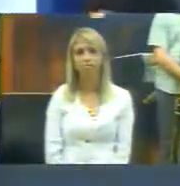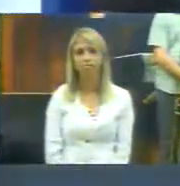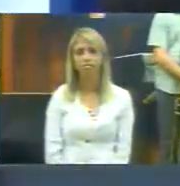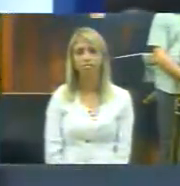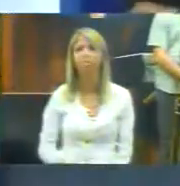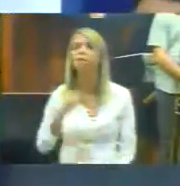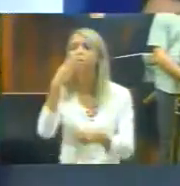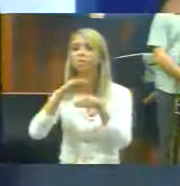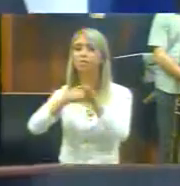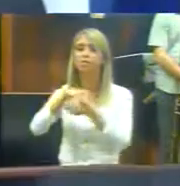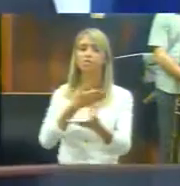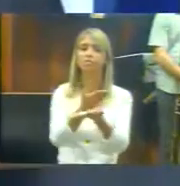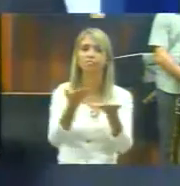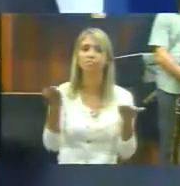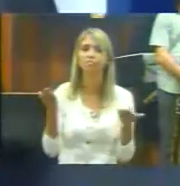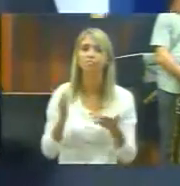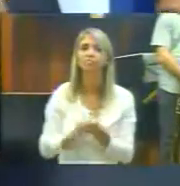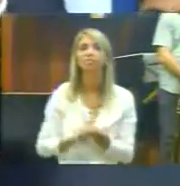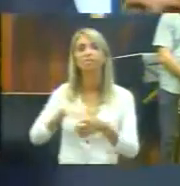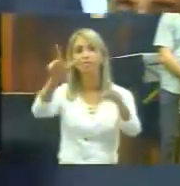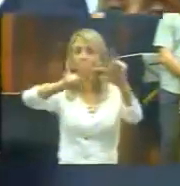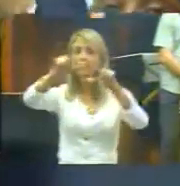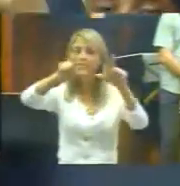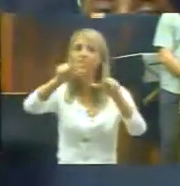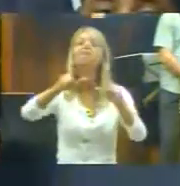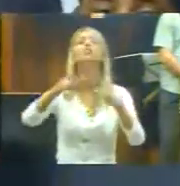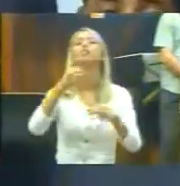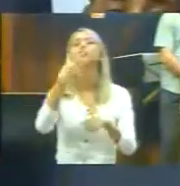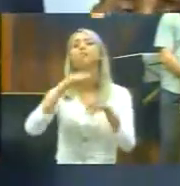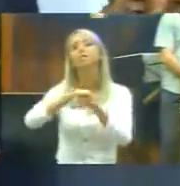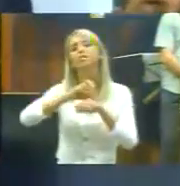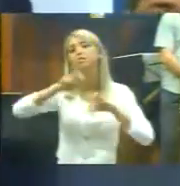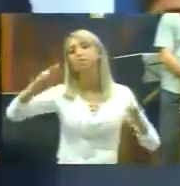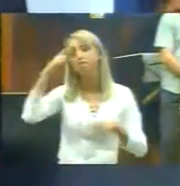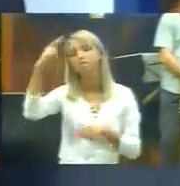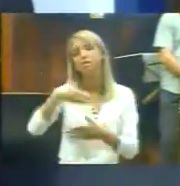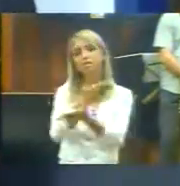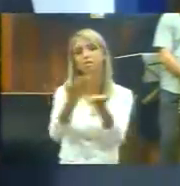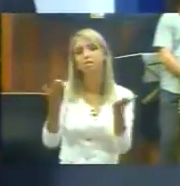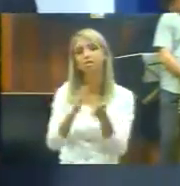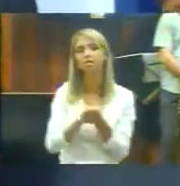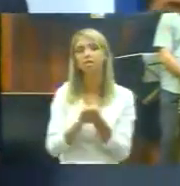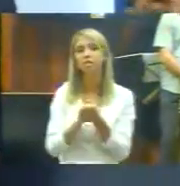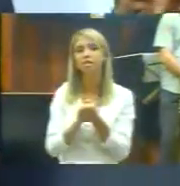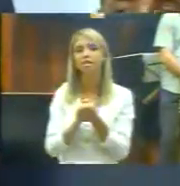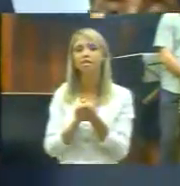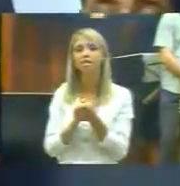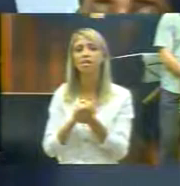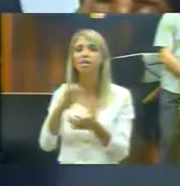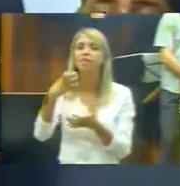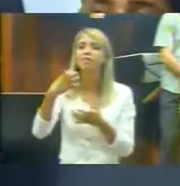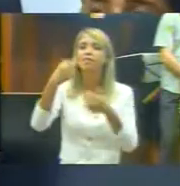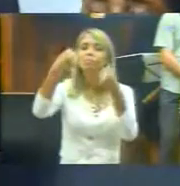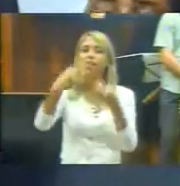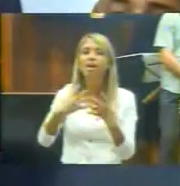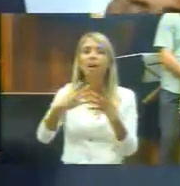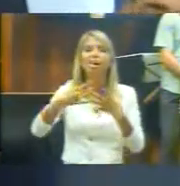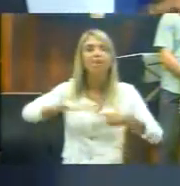Boa noite a todos. Boa noite, imprensa. Boa noite, mesa diretora e a todos. Gostaria de dizer que é uma honra estar aqui